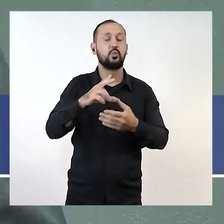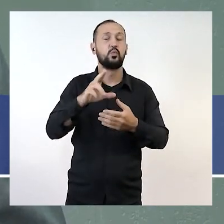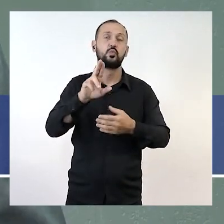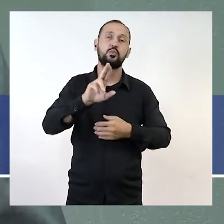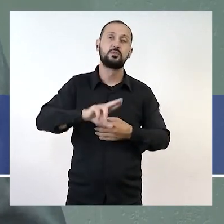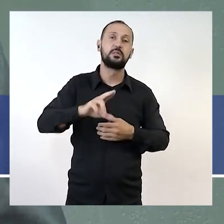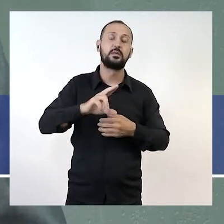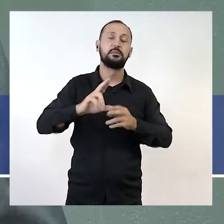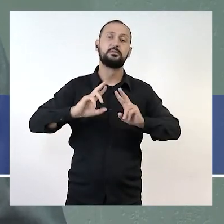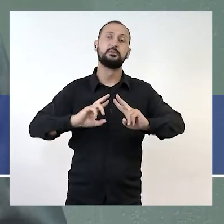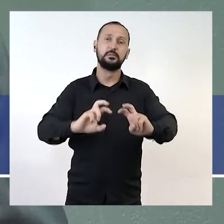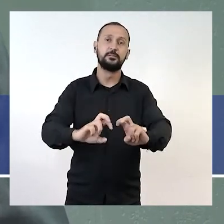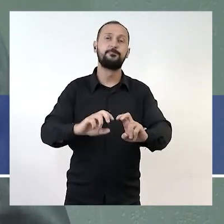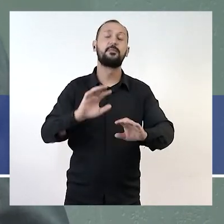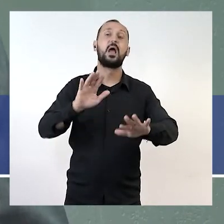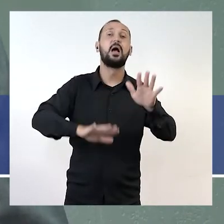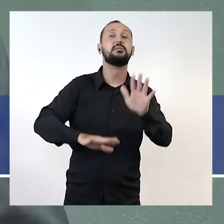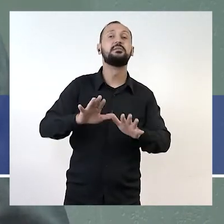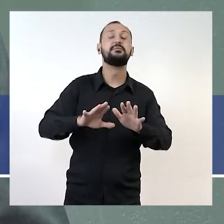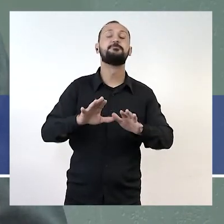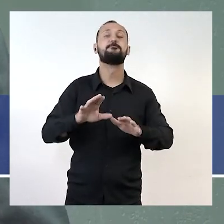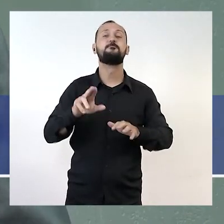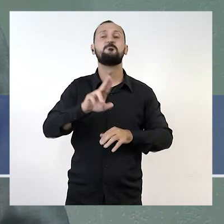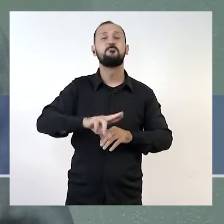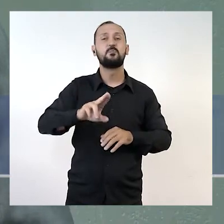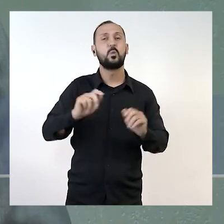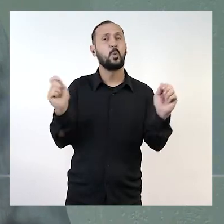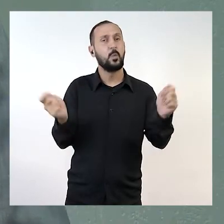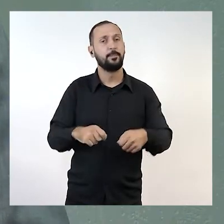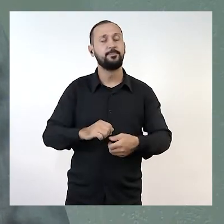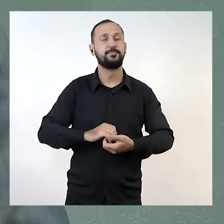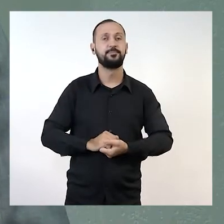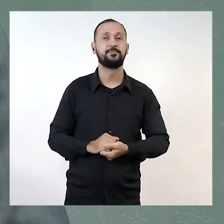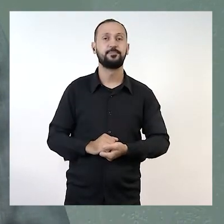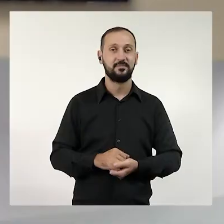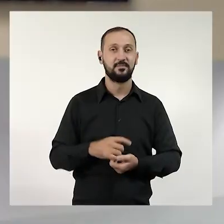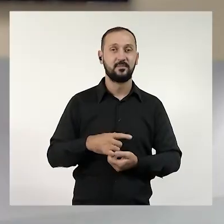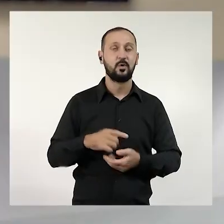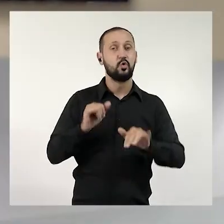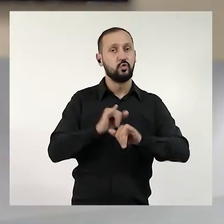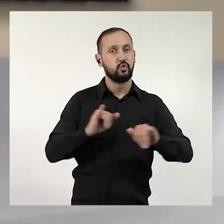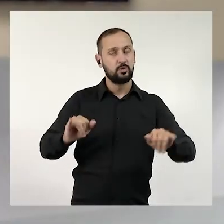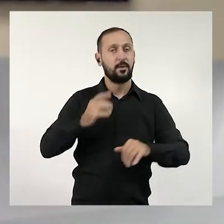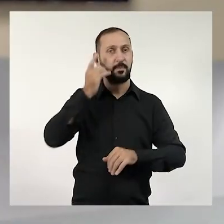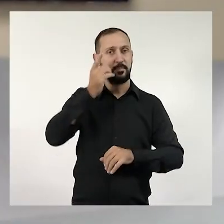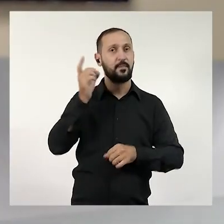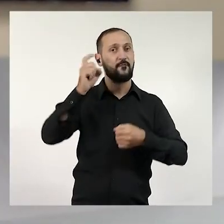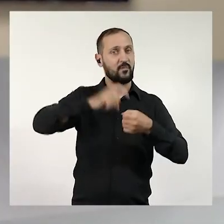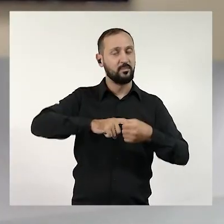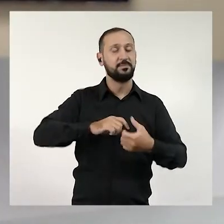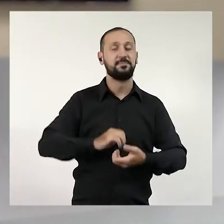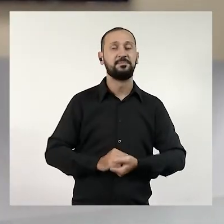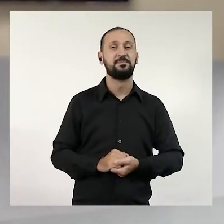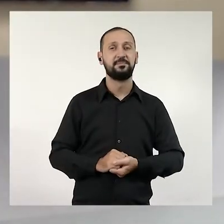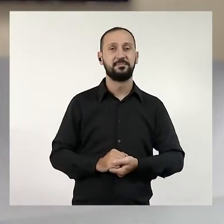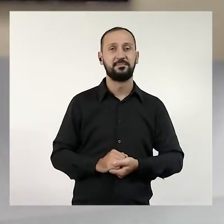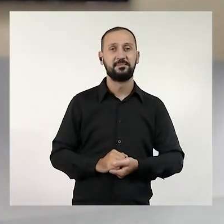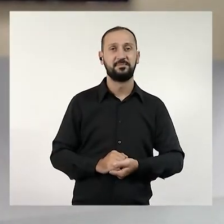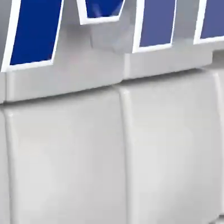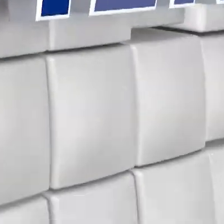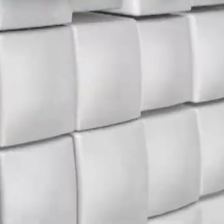e as leis com a sua plena eficácia. O Jornal Parlamentar volta